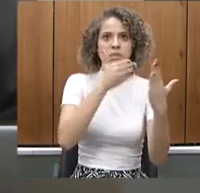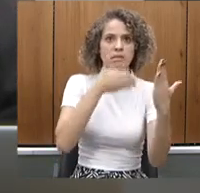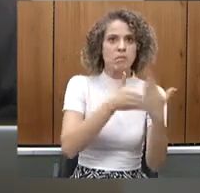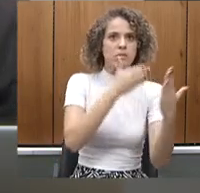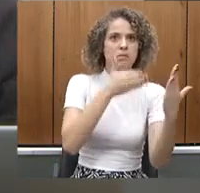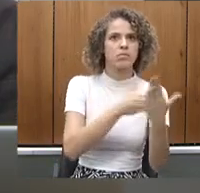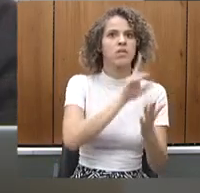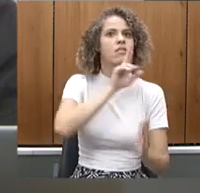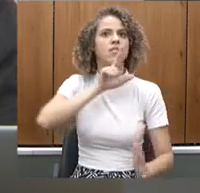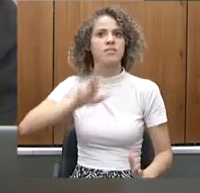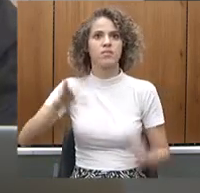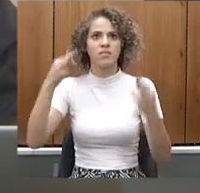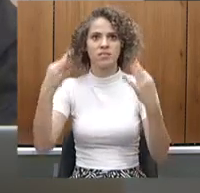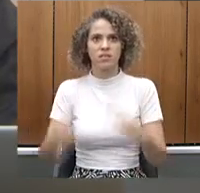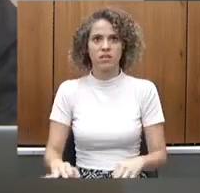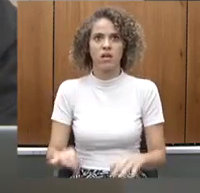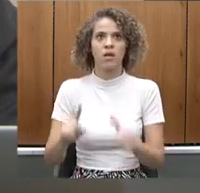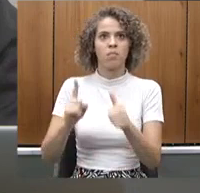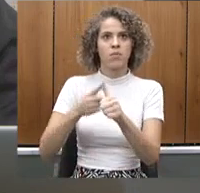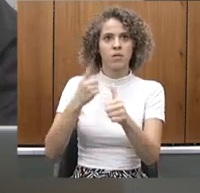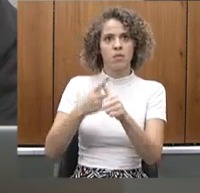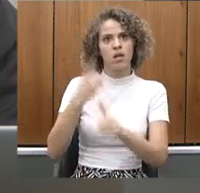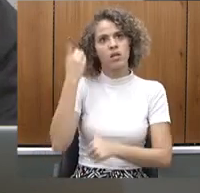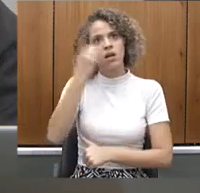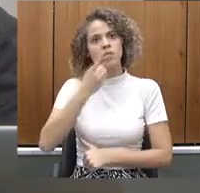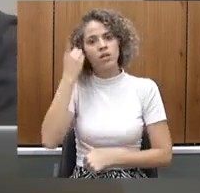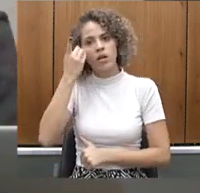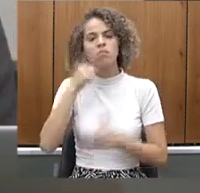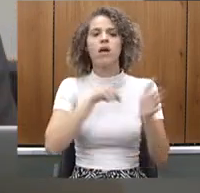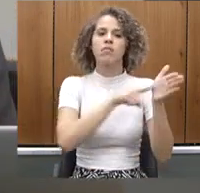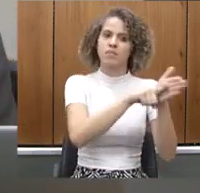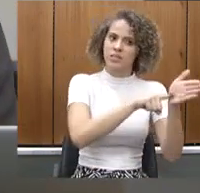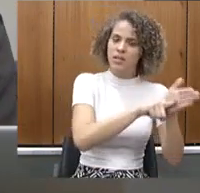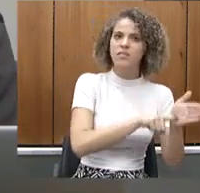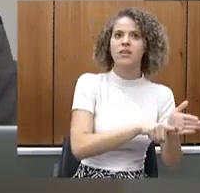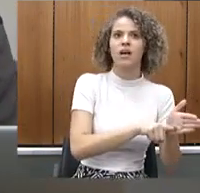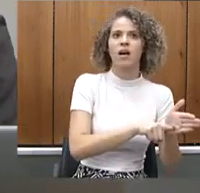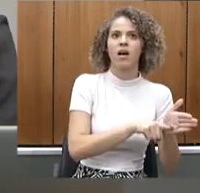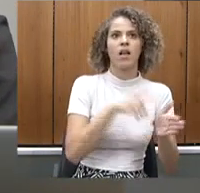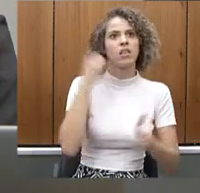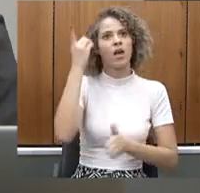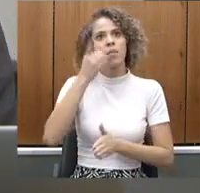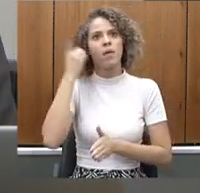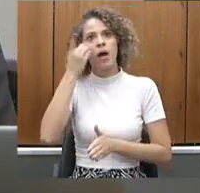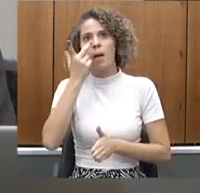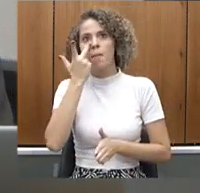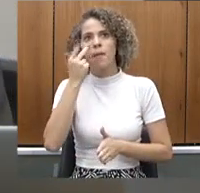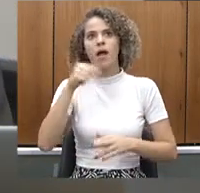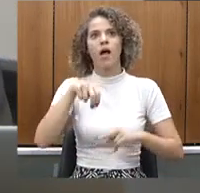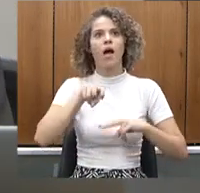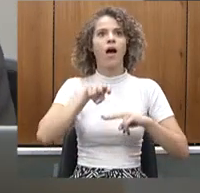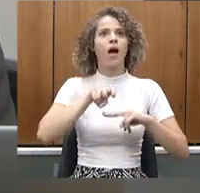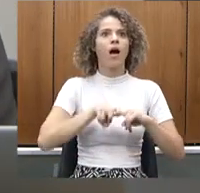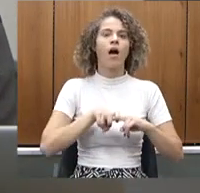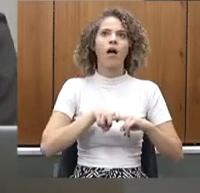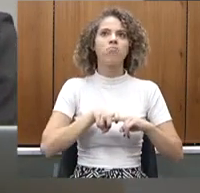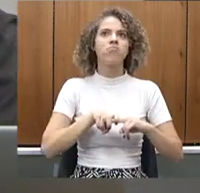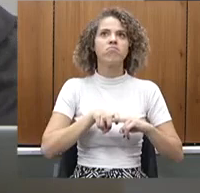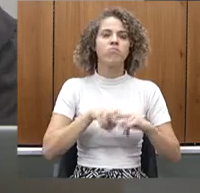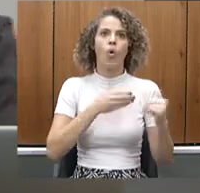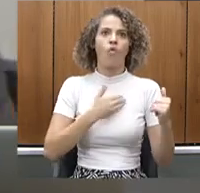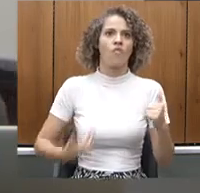da gente primeiro que Deputado foi feito para fiscalizar Deputado não é para ficar dizendo Ah nem para o governo